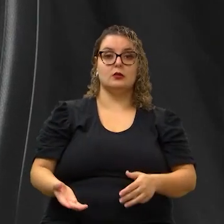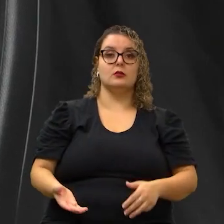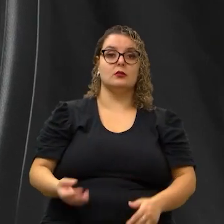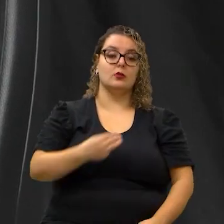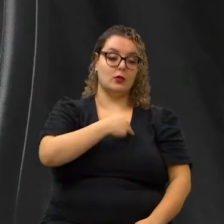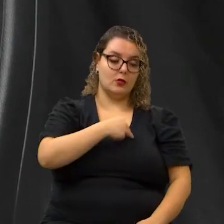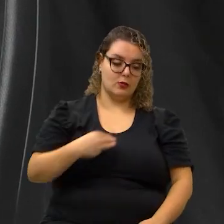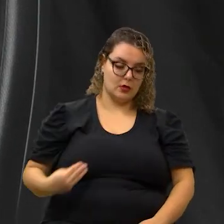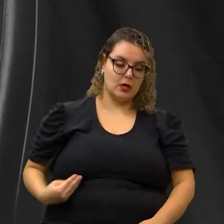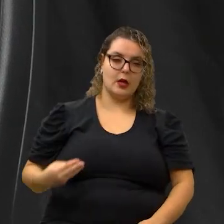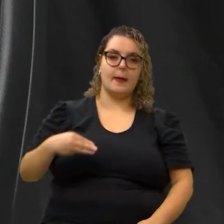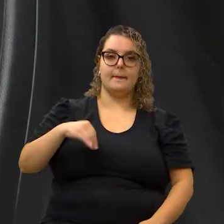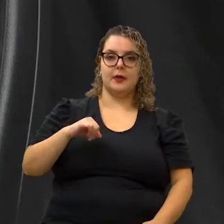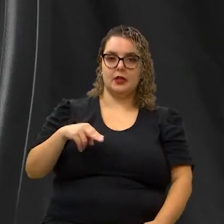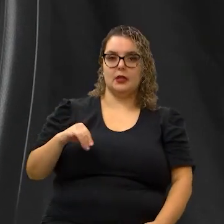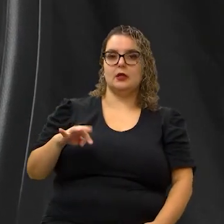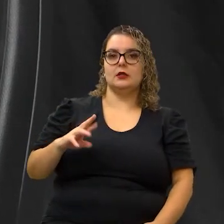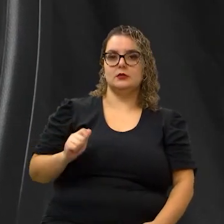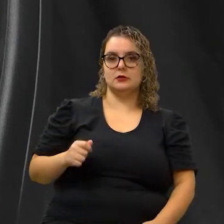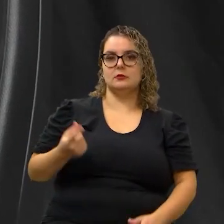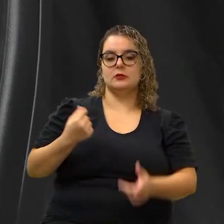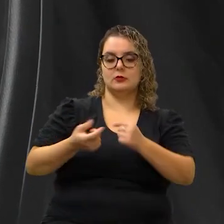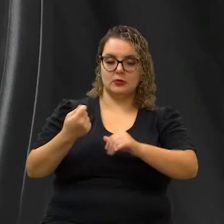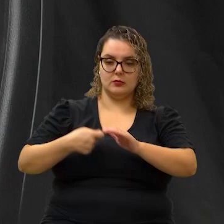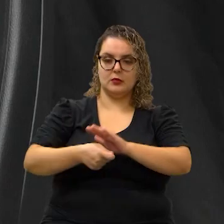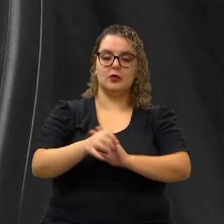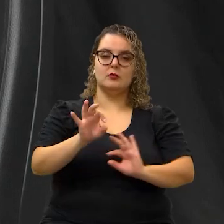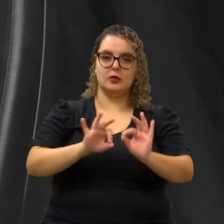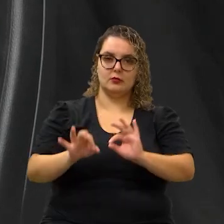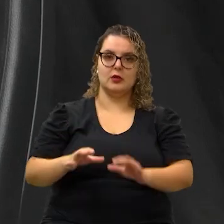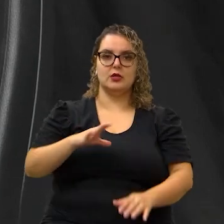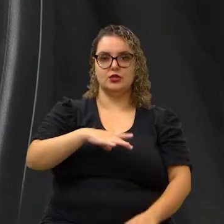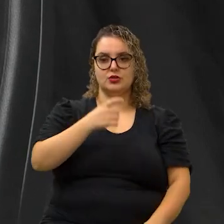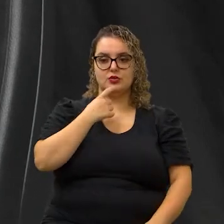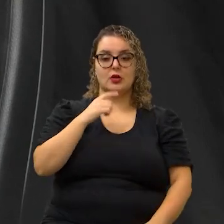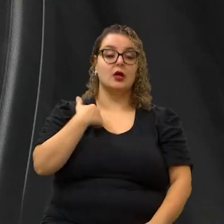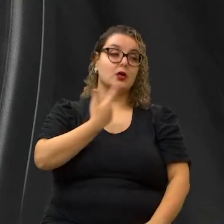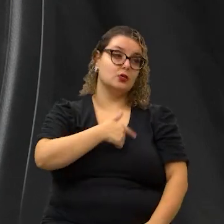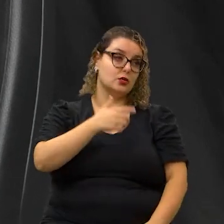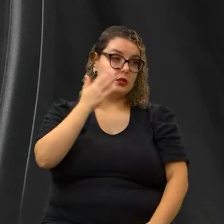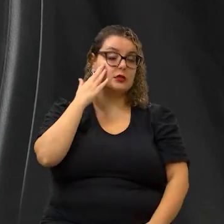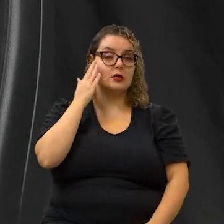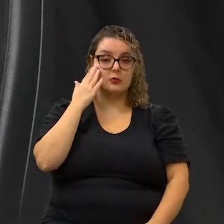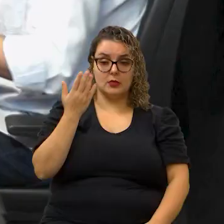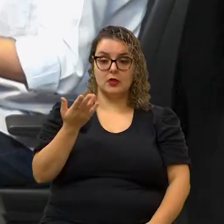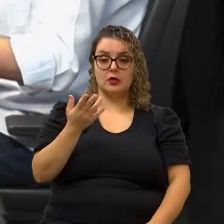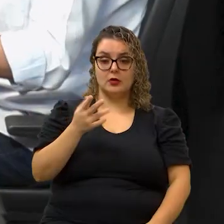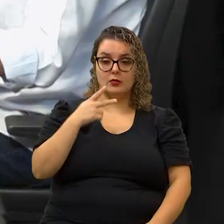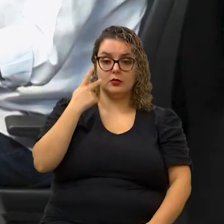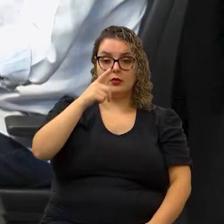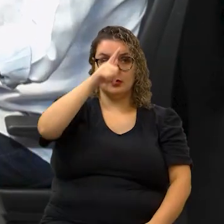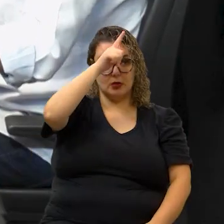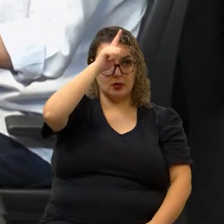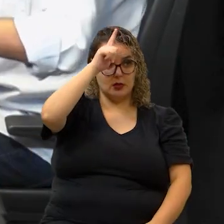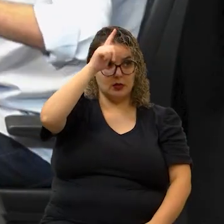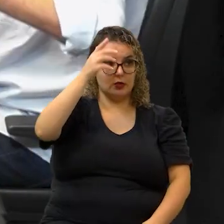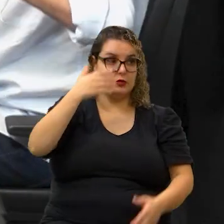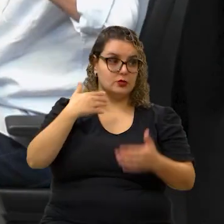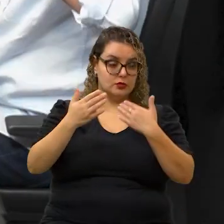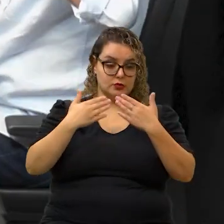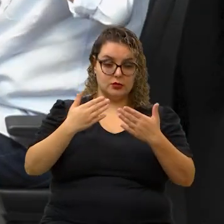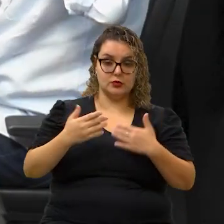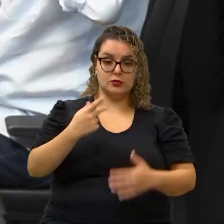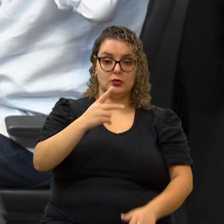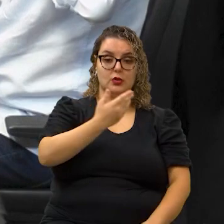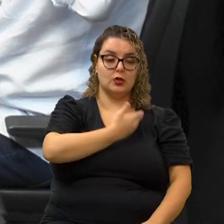para trazer mais projetos e investimentos para a cidade. A gente sabe que o vereador, Peta, isso eu